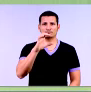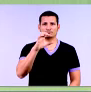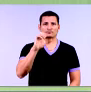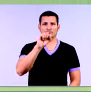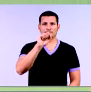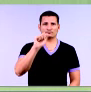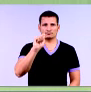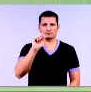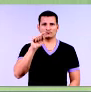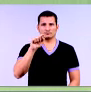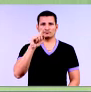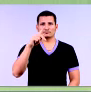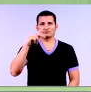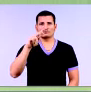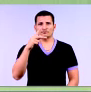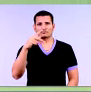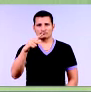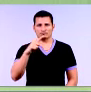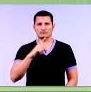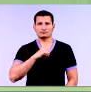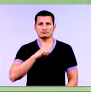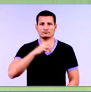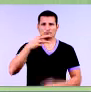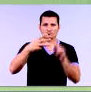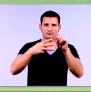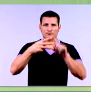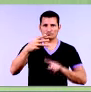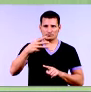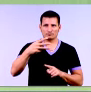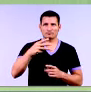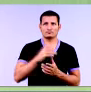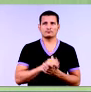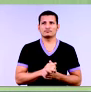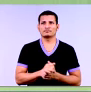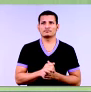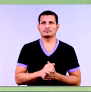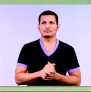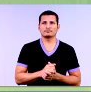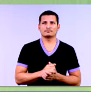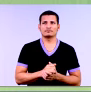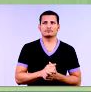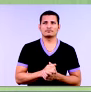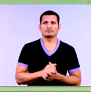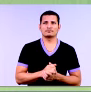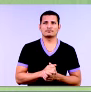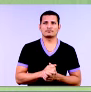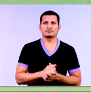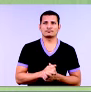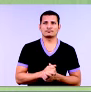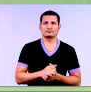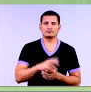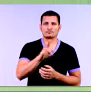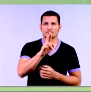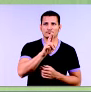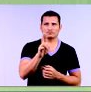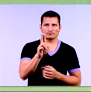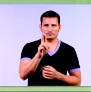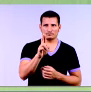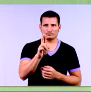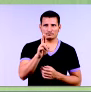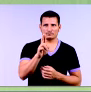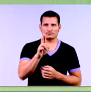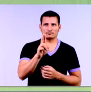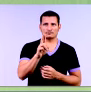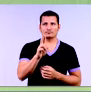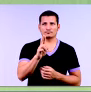processa.php, a página de processamento, nós temos 3 campos. Observem, o campo nome,